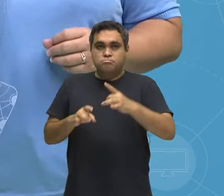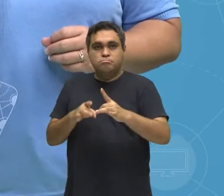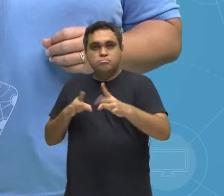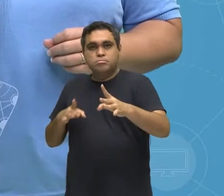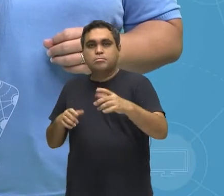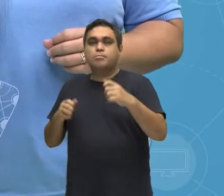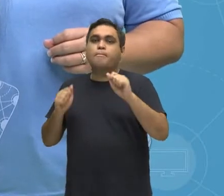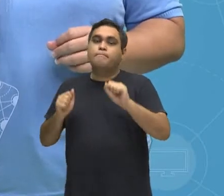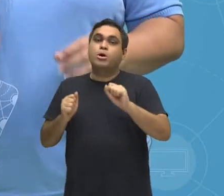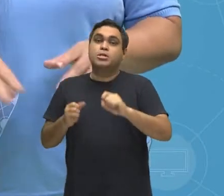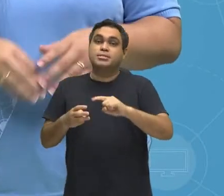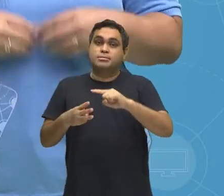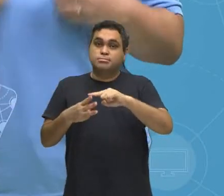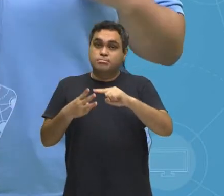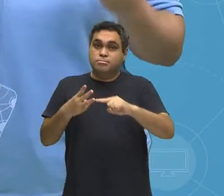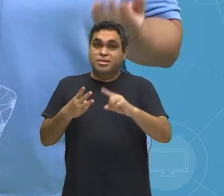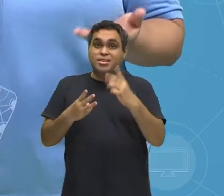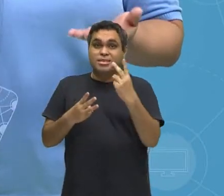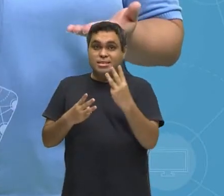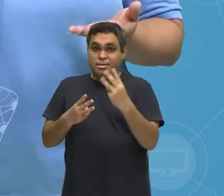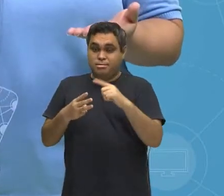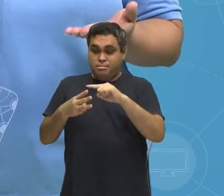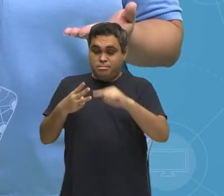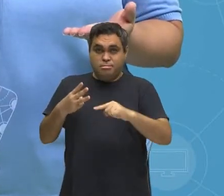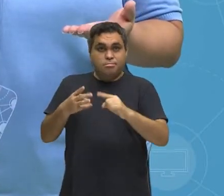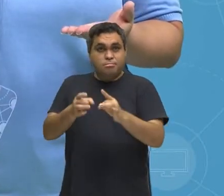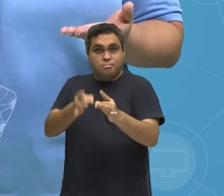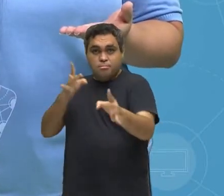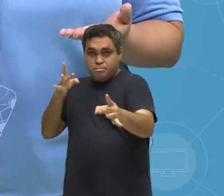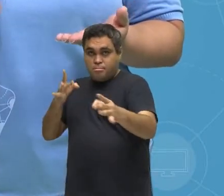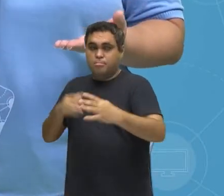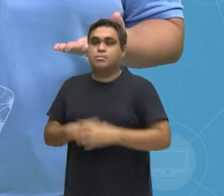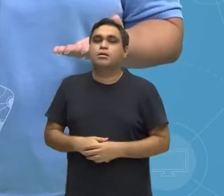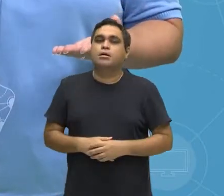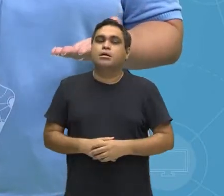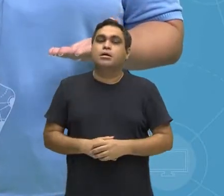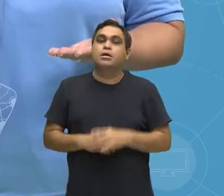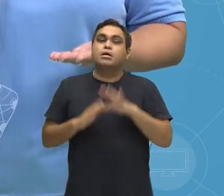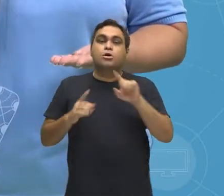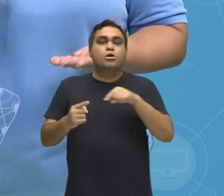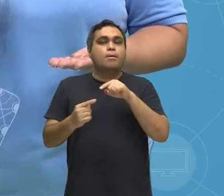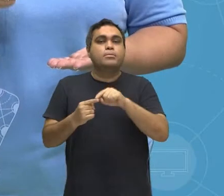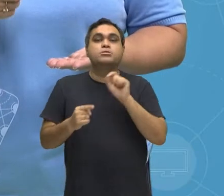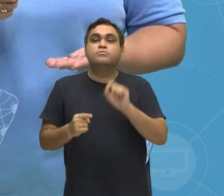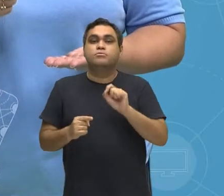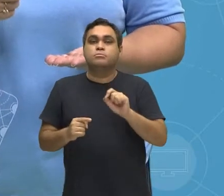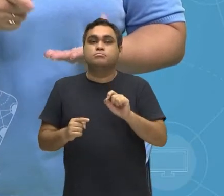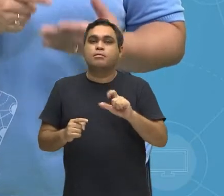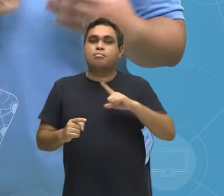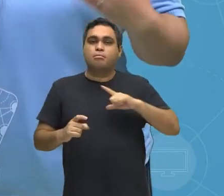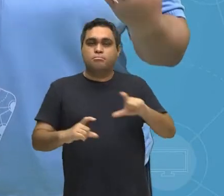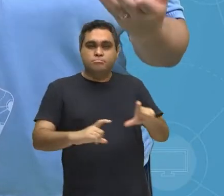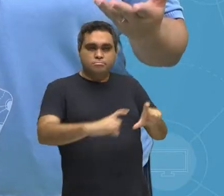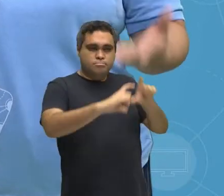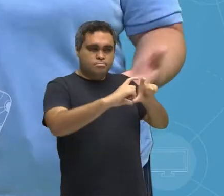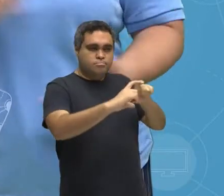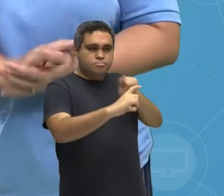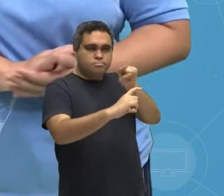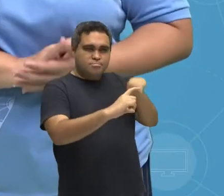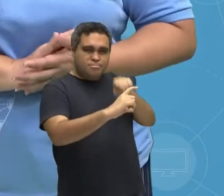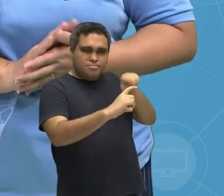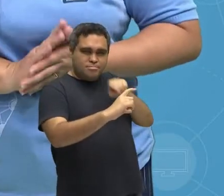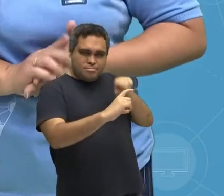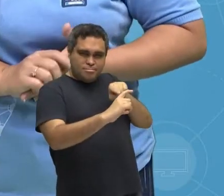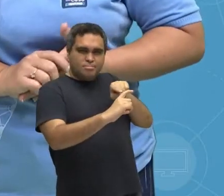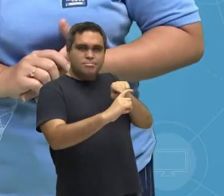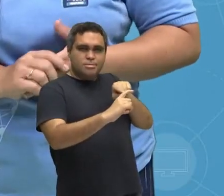3 tiros, tá? E a intenção dessa prova é o quê? Que ele acerte o alvo. E o alvo, vocês